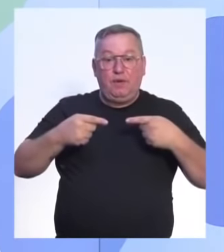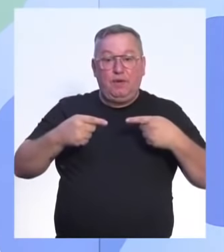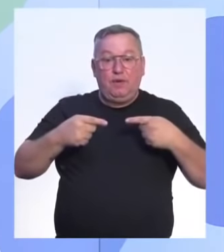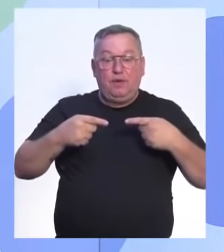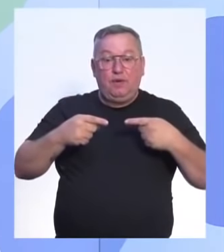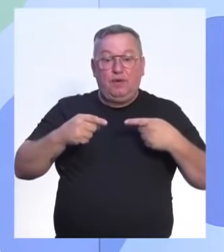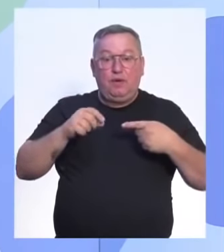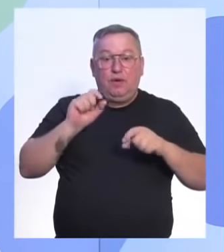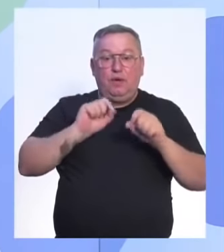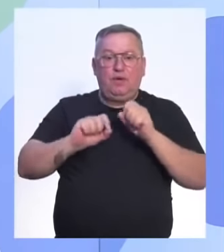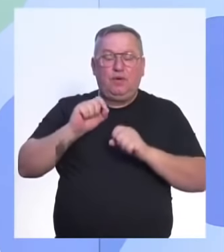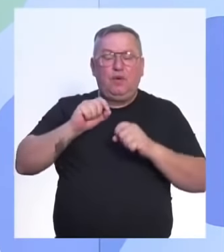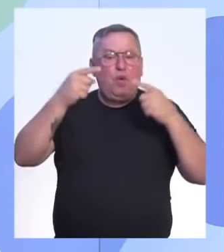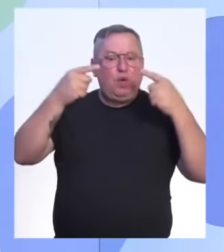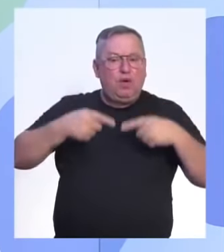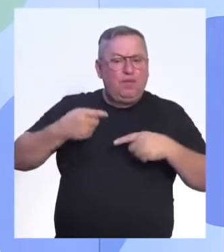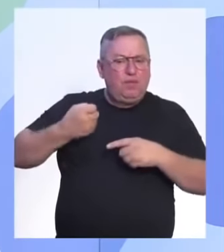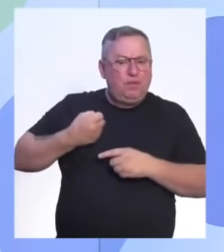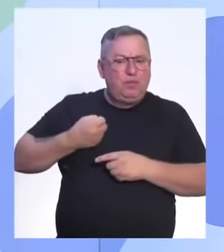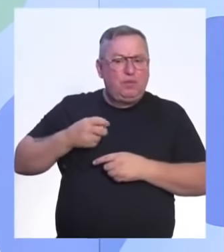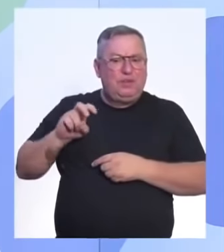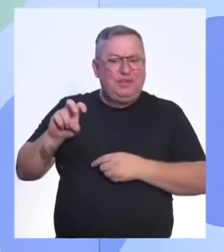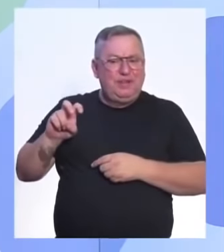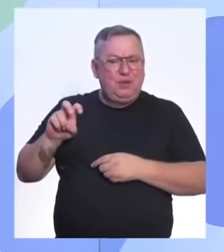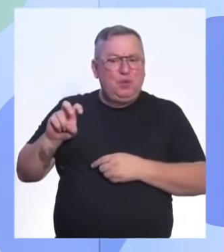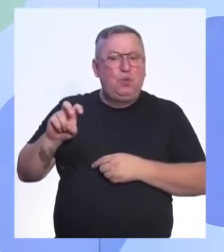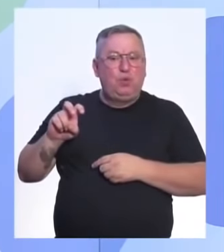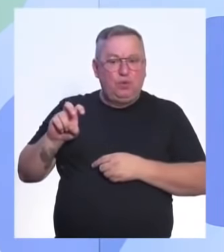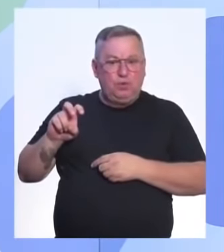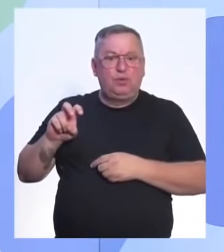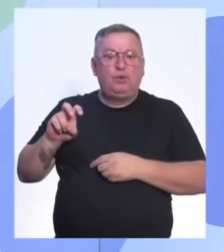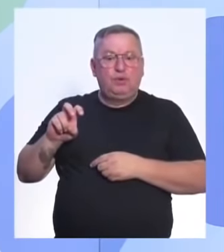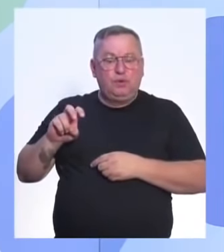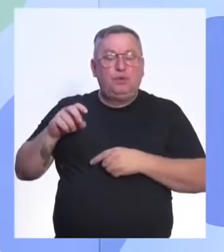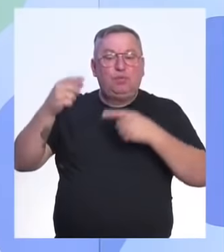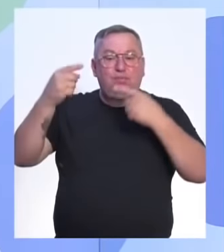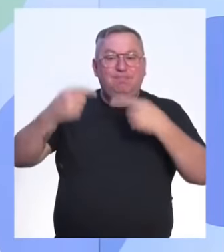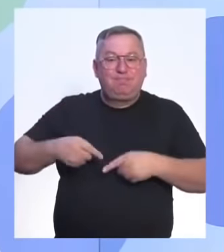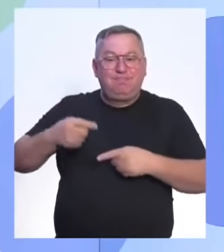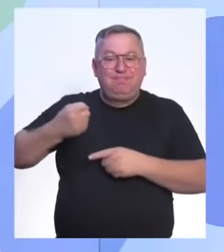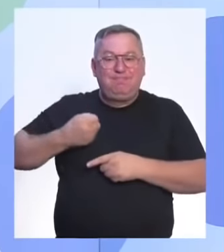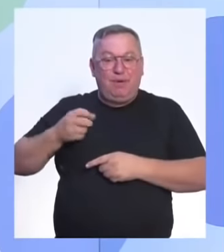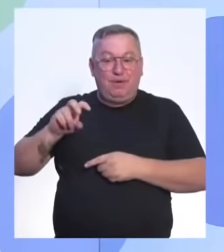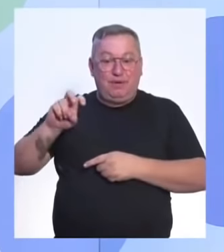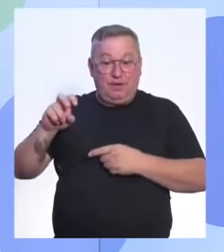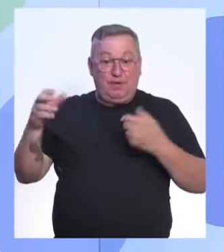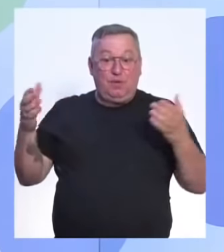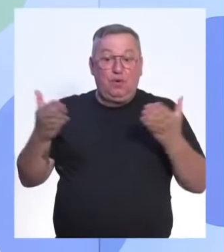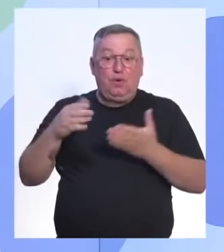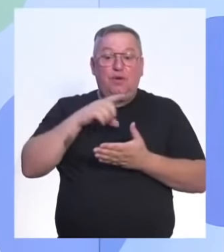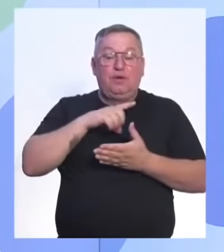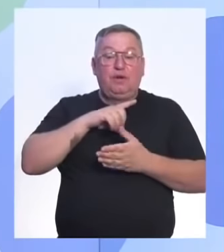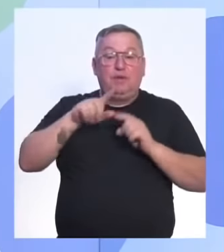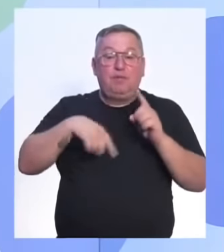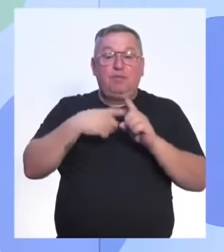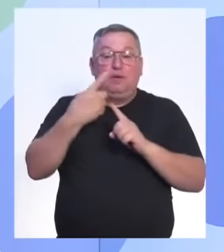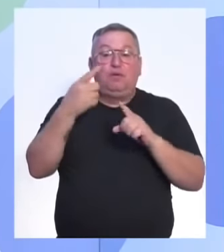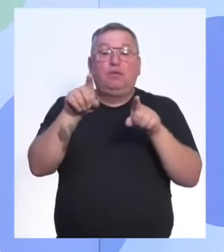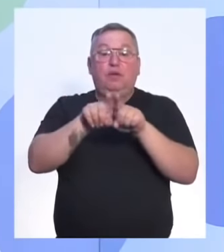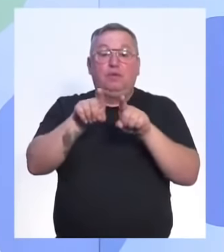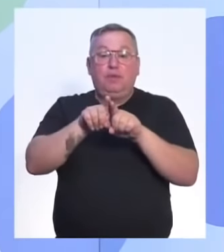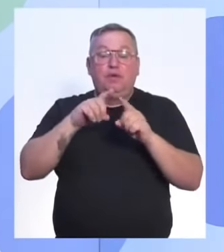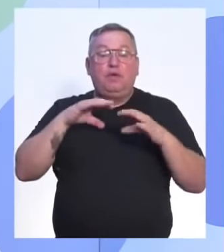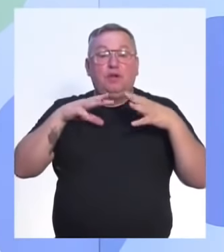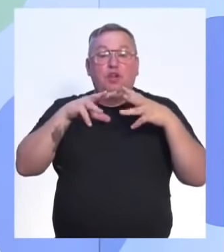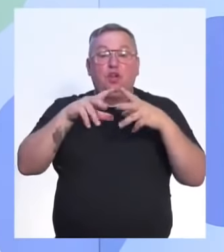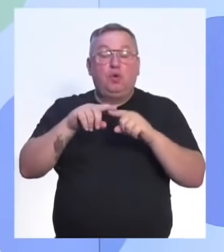eu não me engano, é o desafio 5, né? Isso. Então, desafio 5 aí para vocês, nós vamos passar hoje. Vai ter esse mais um, então vai ser ao todo